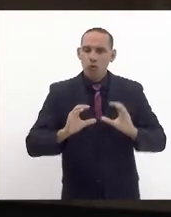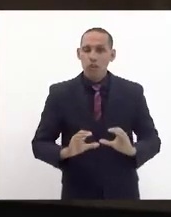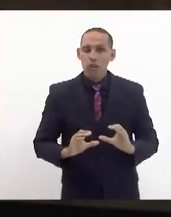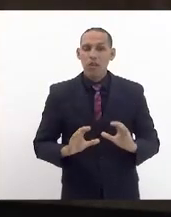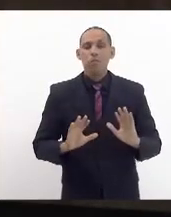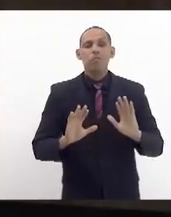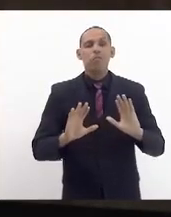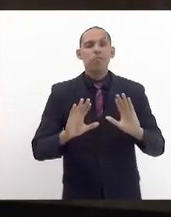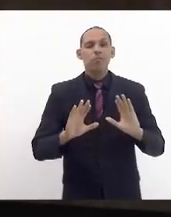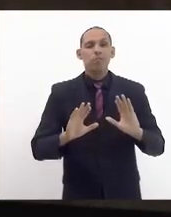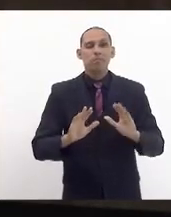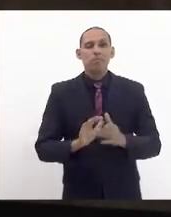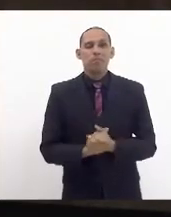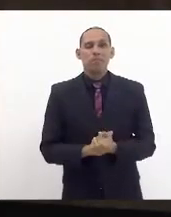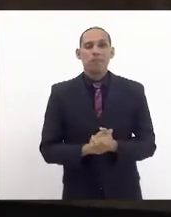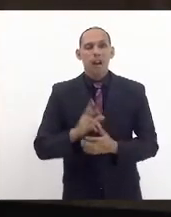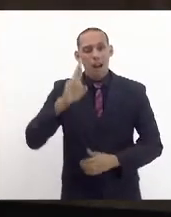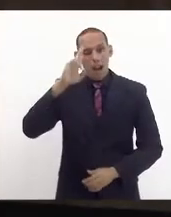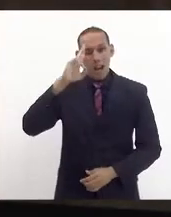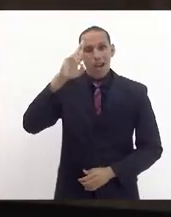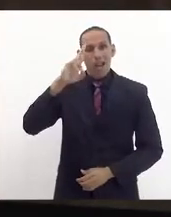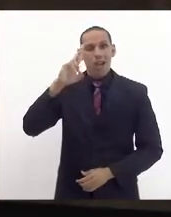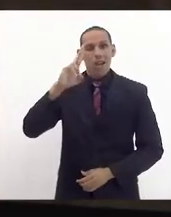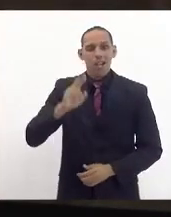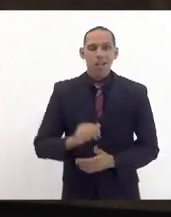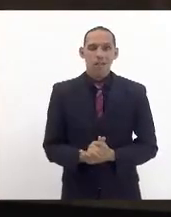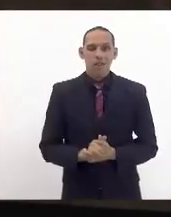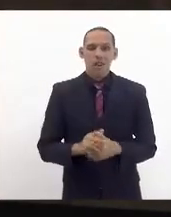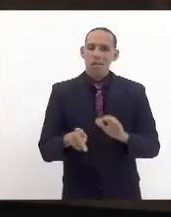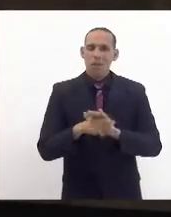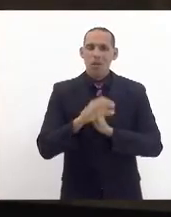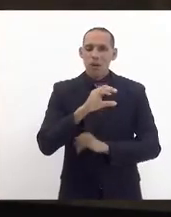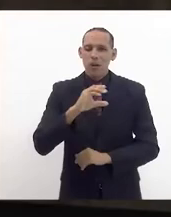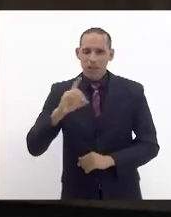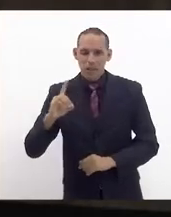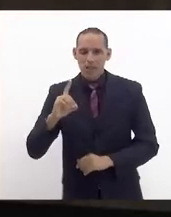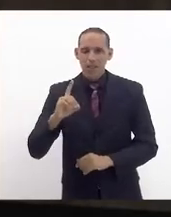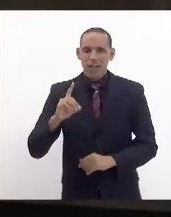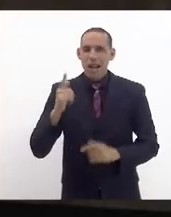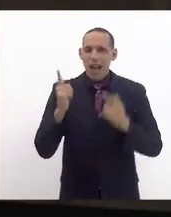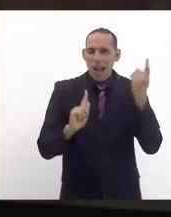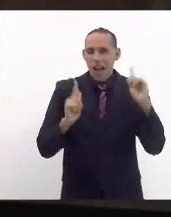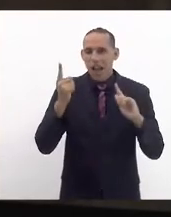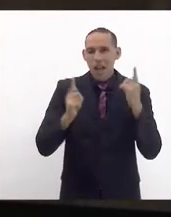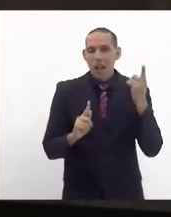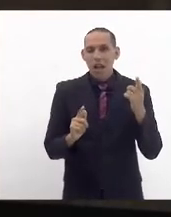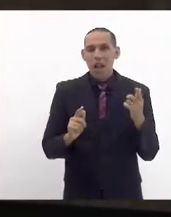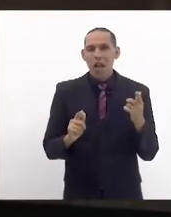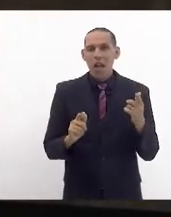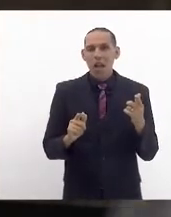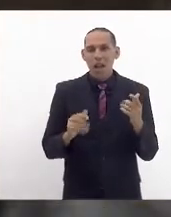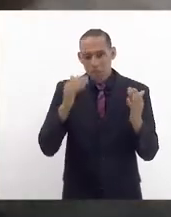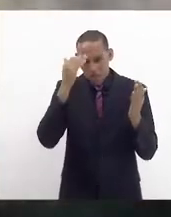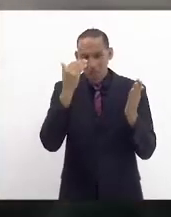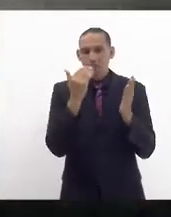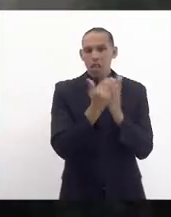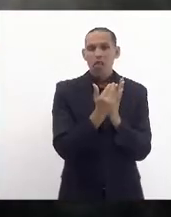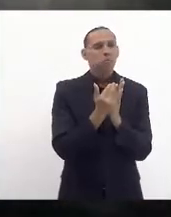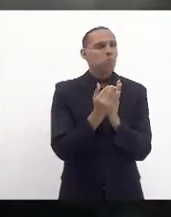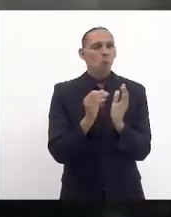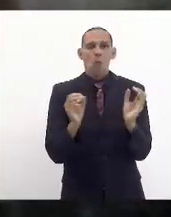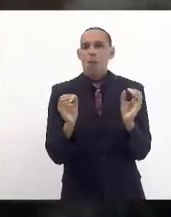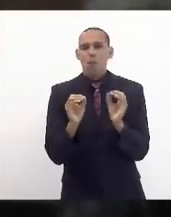por isso os responsáveis pela coordenação do carnaval fizeram valer aquilo que